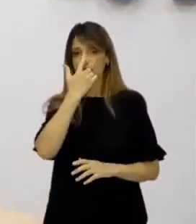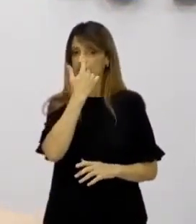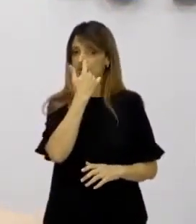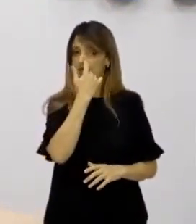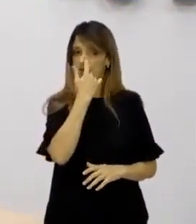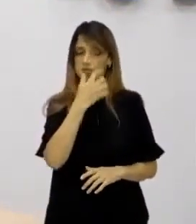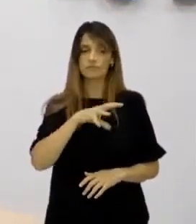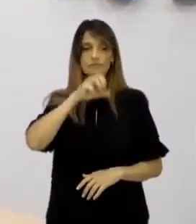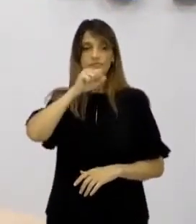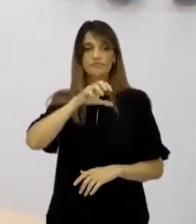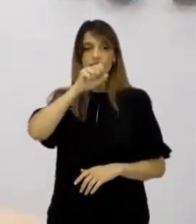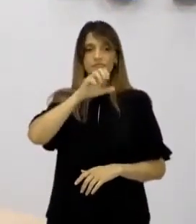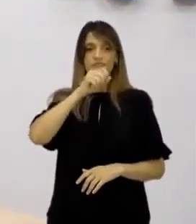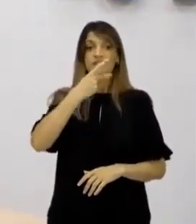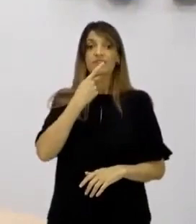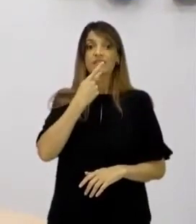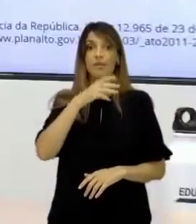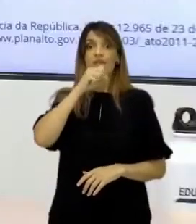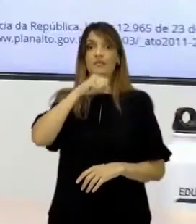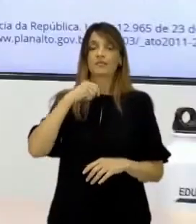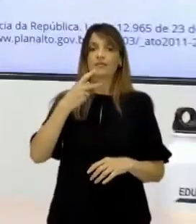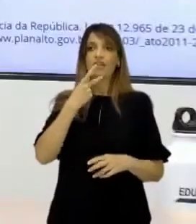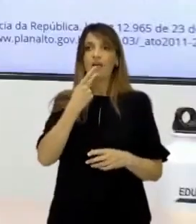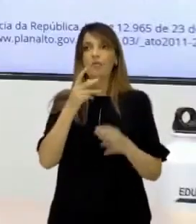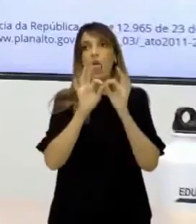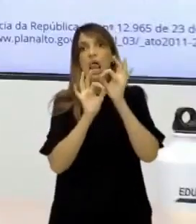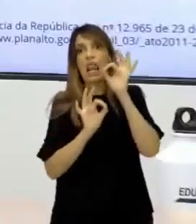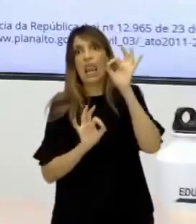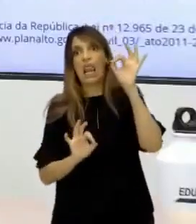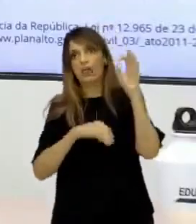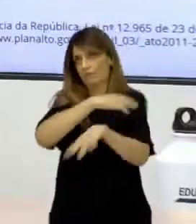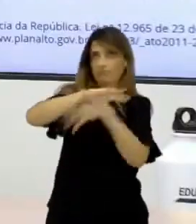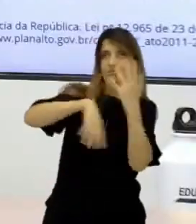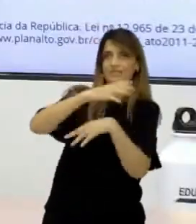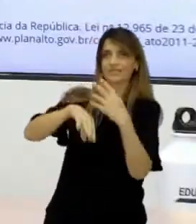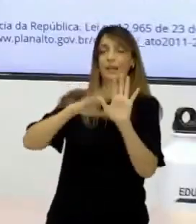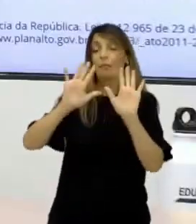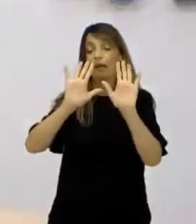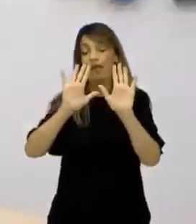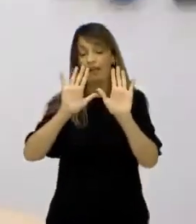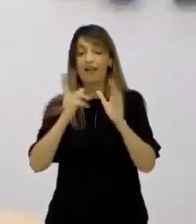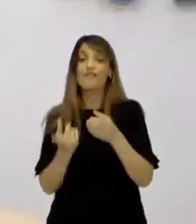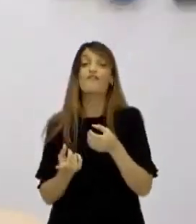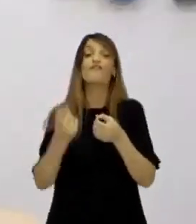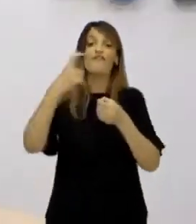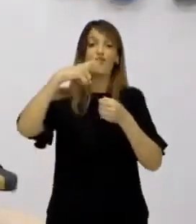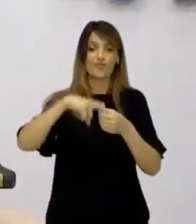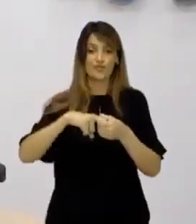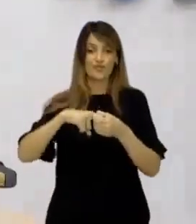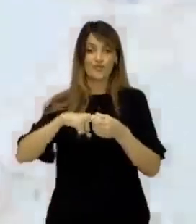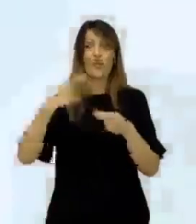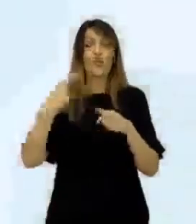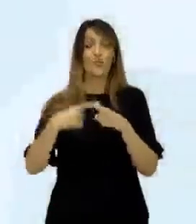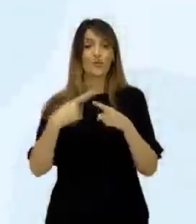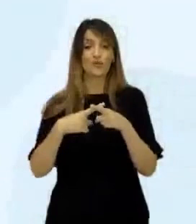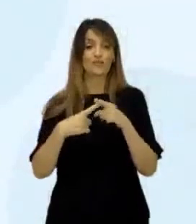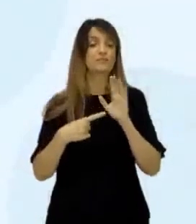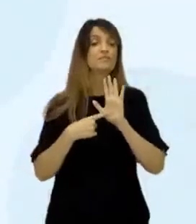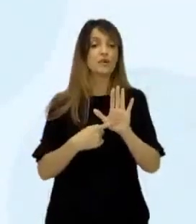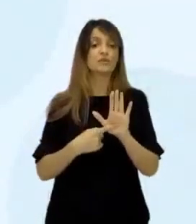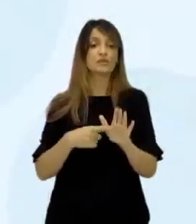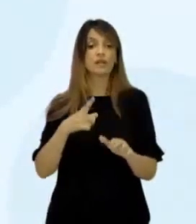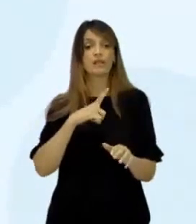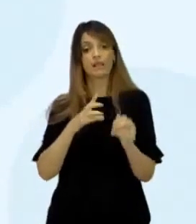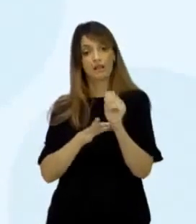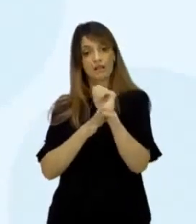que a Juliana, né, deu... Eu falei, respira que a gente volta. Exato. Porque ele fala ali que a gente tem garantia